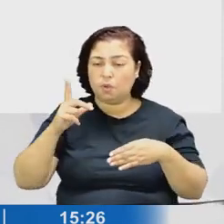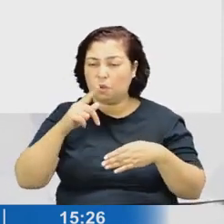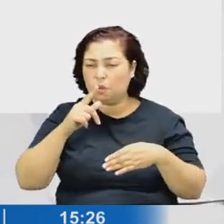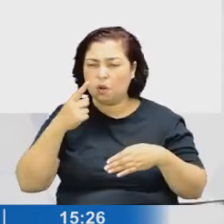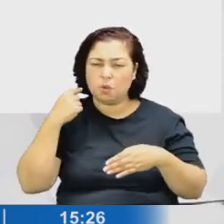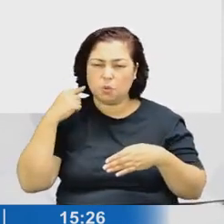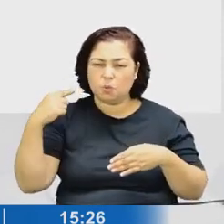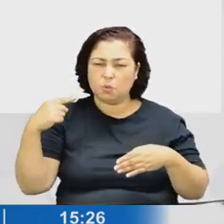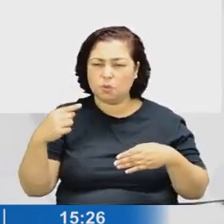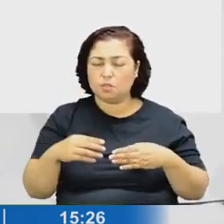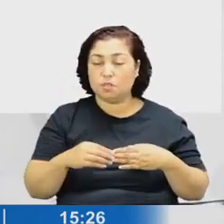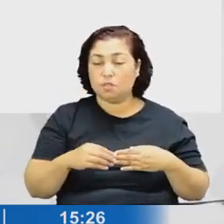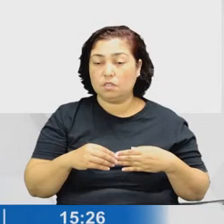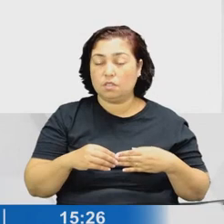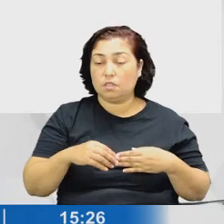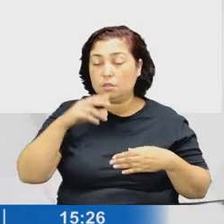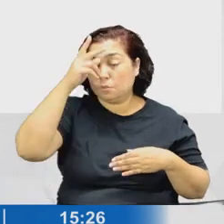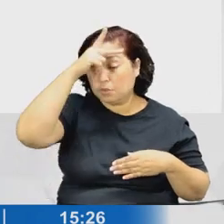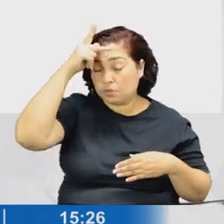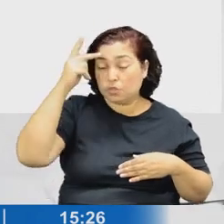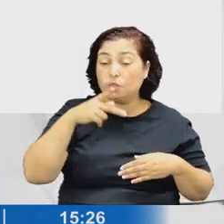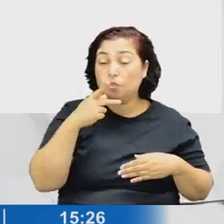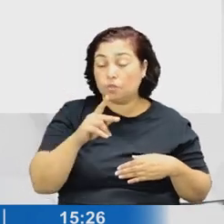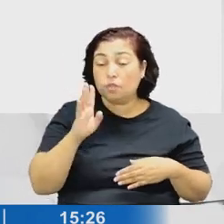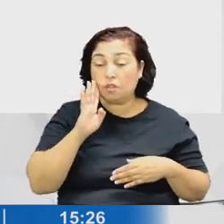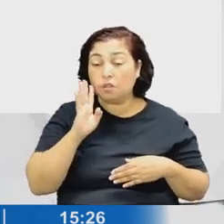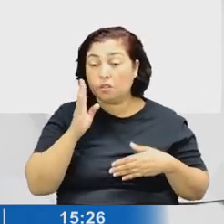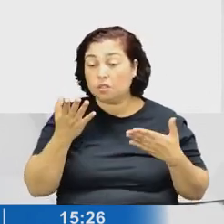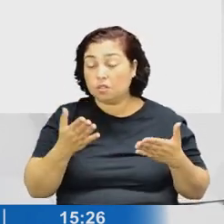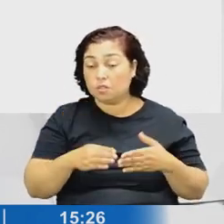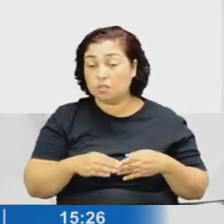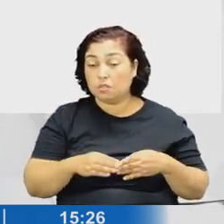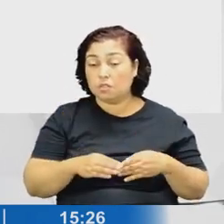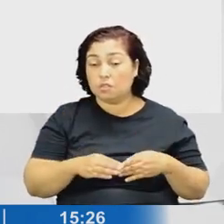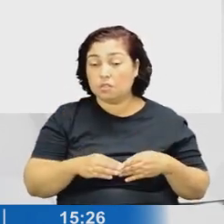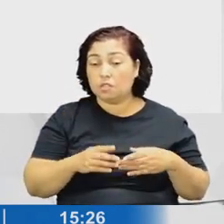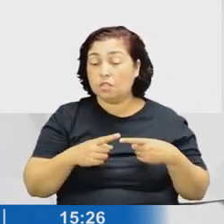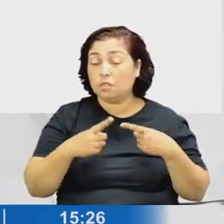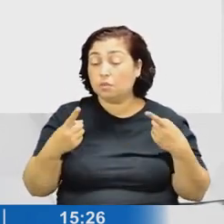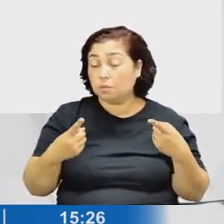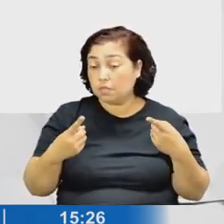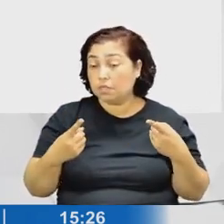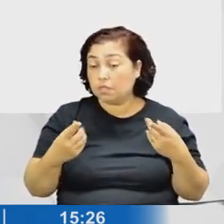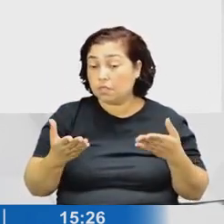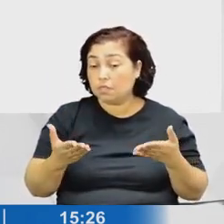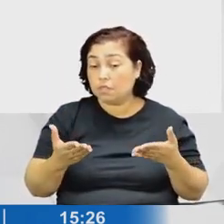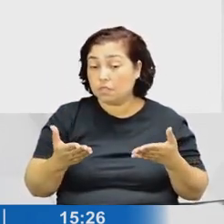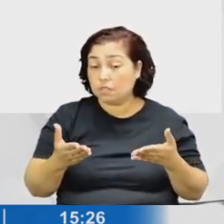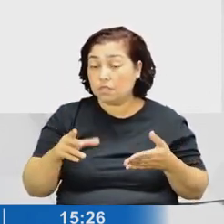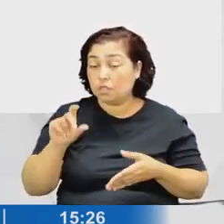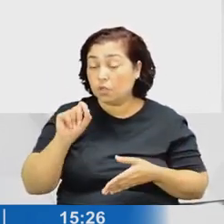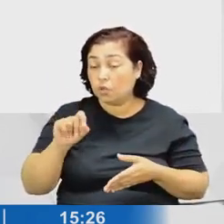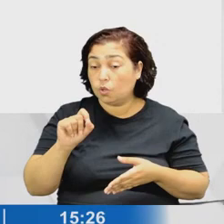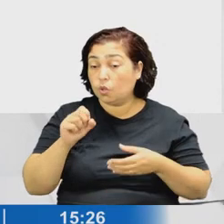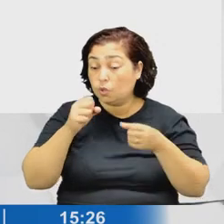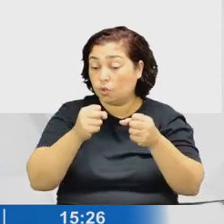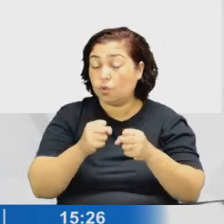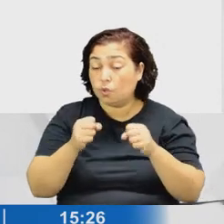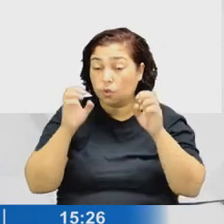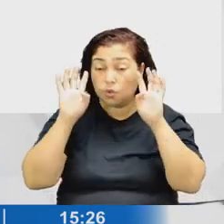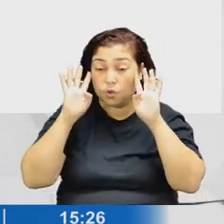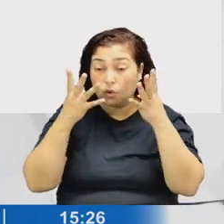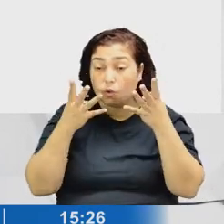aí o eleitor falou assim não é legal eu também concordo com você esse negócio do bolsonaro Mas aqui é cara que que a gente vai resolver isso aqui